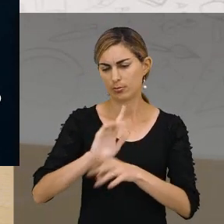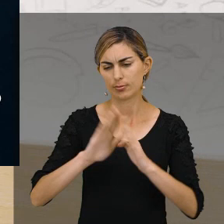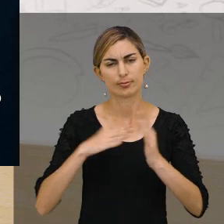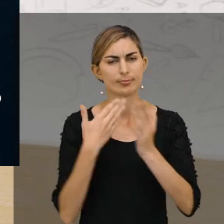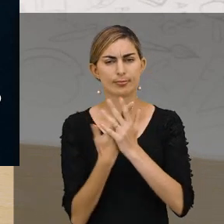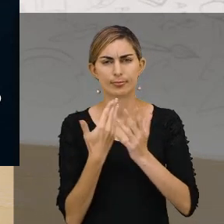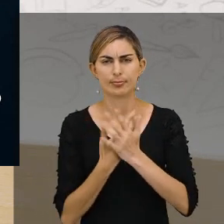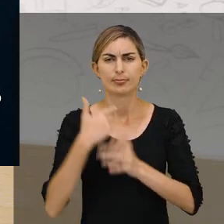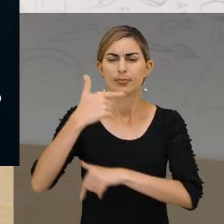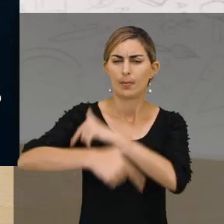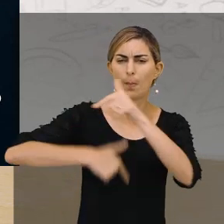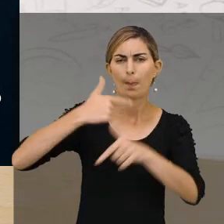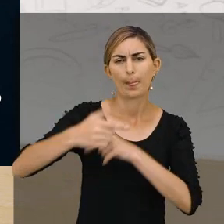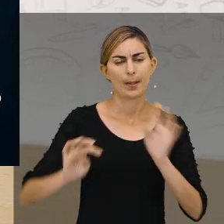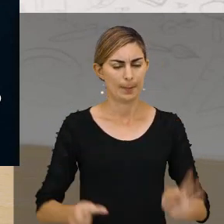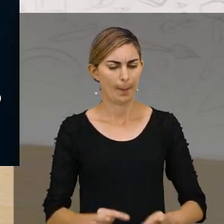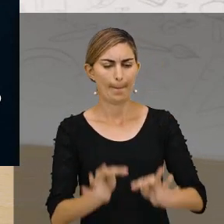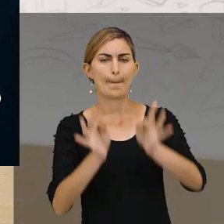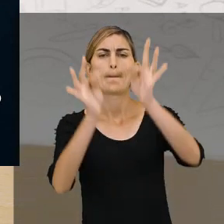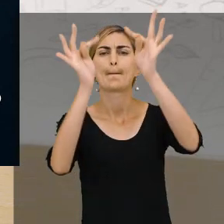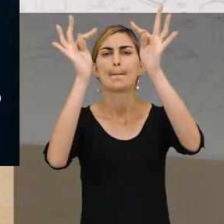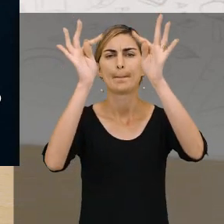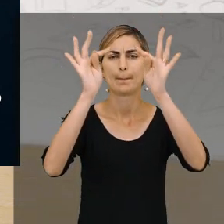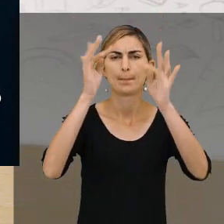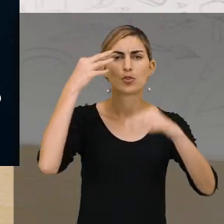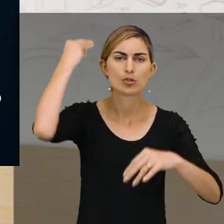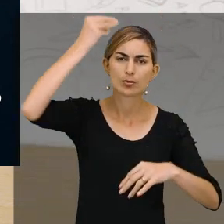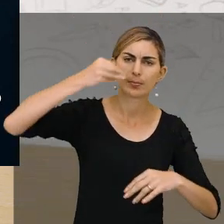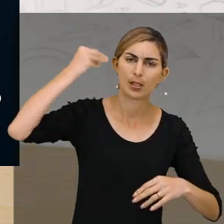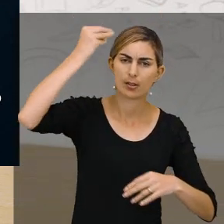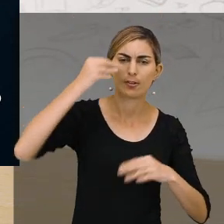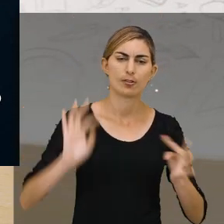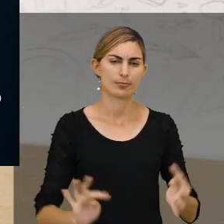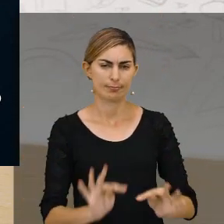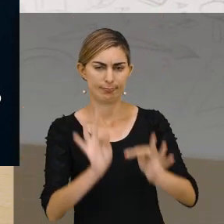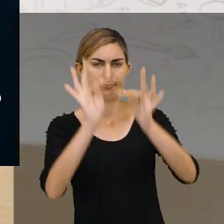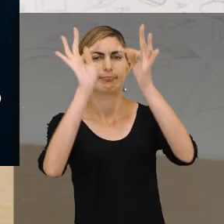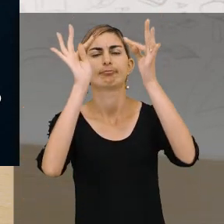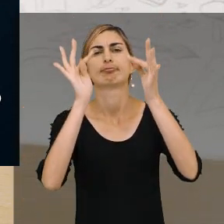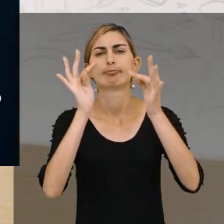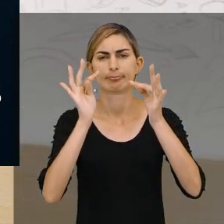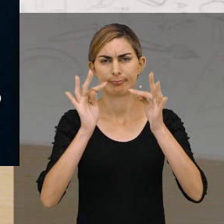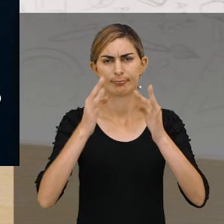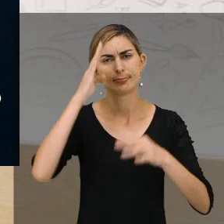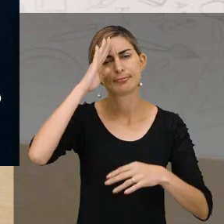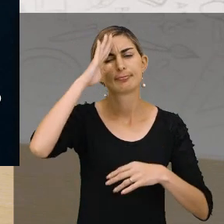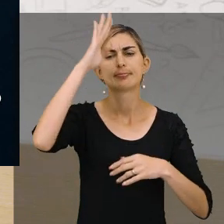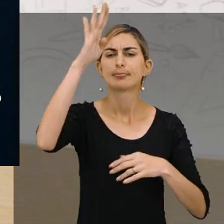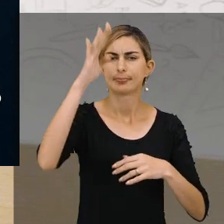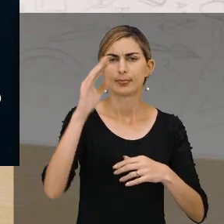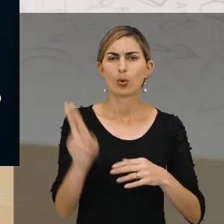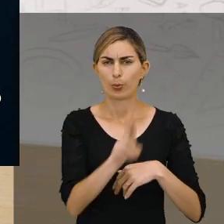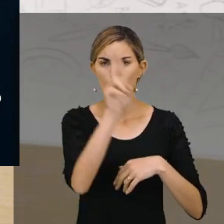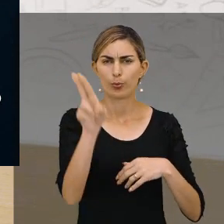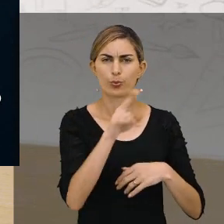escola, do trabalho com as tecnologias, as experiências com tecnologias,